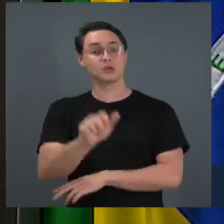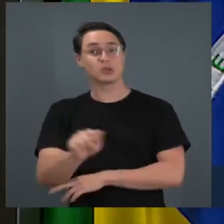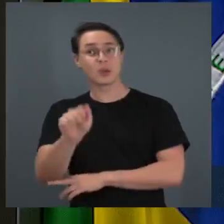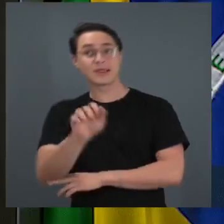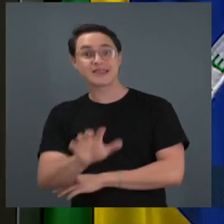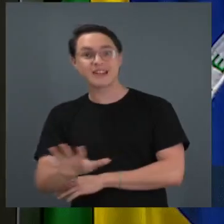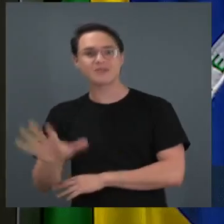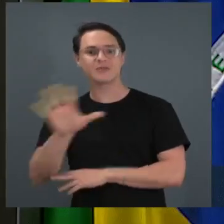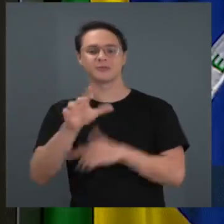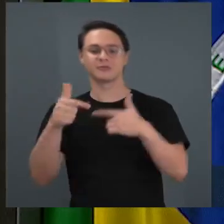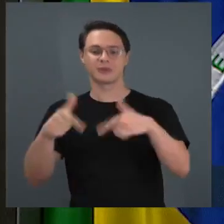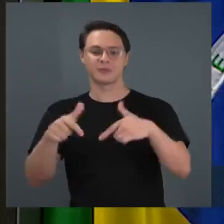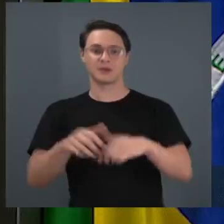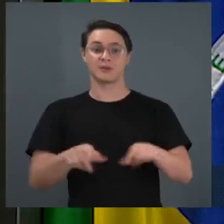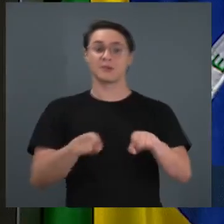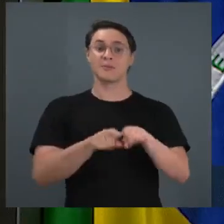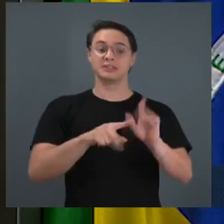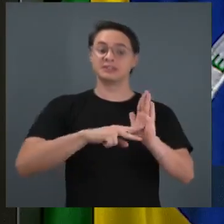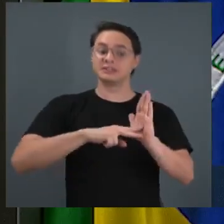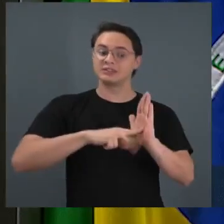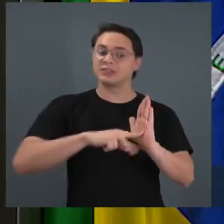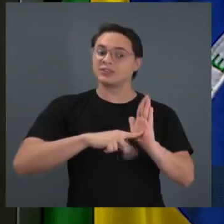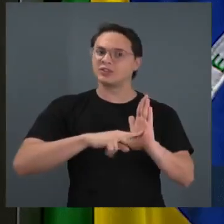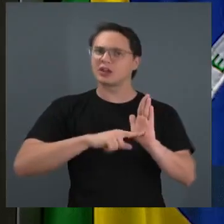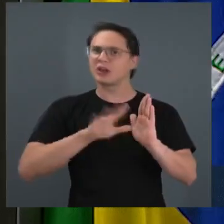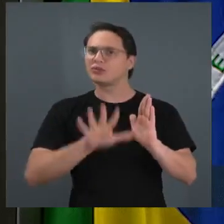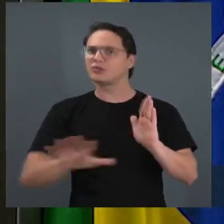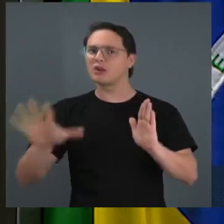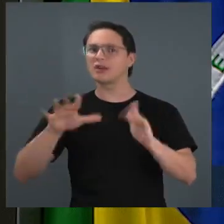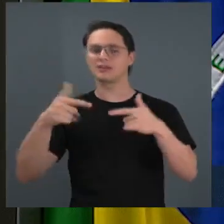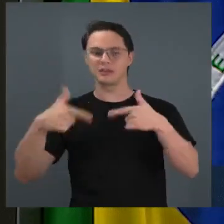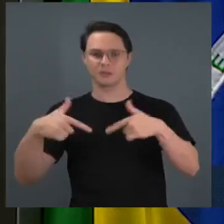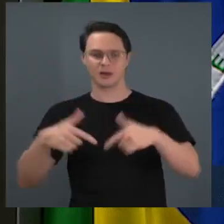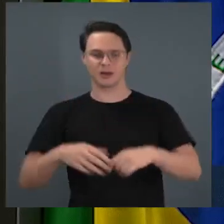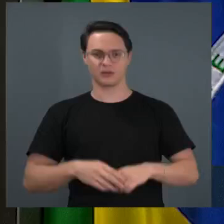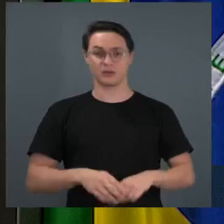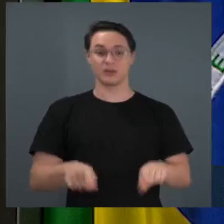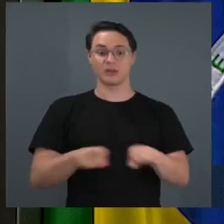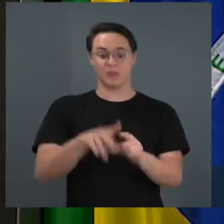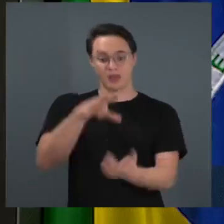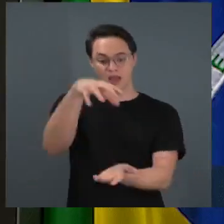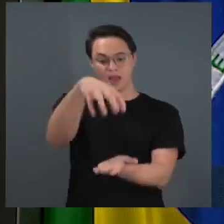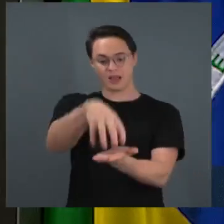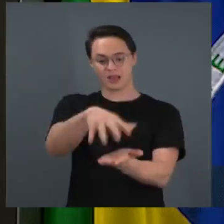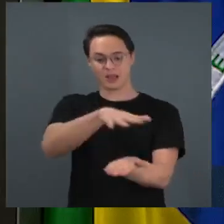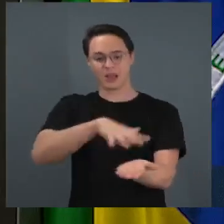Trabalho, Sindicato Nacional dos Auditores Fiscais do Trabalho, centrais